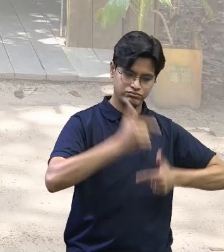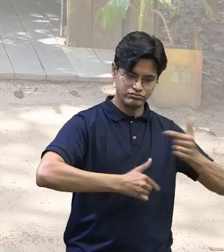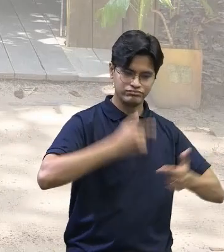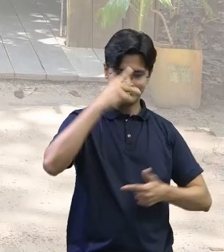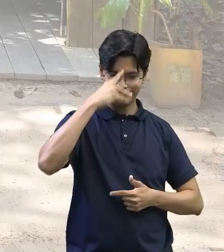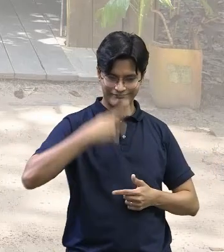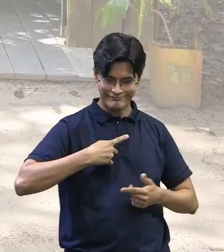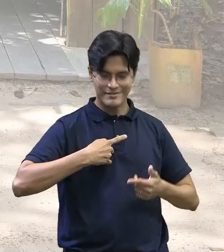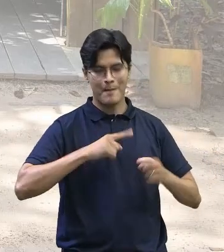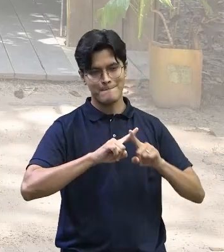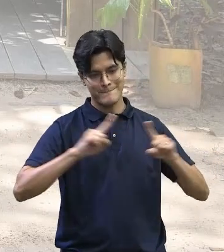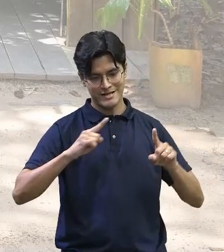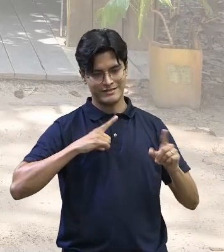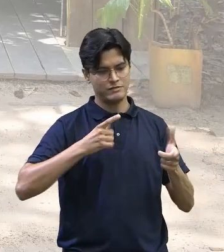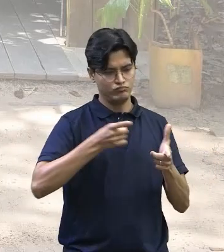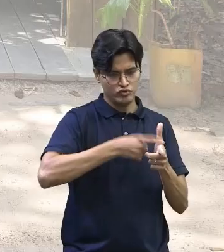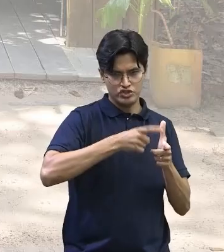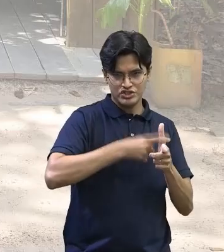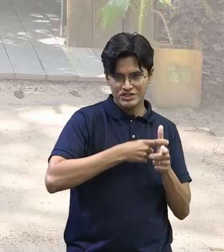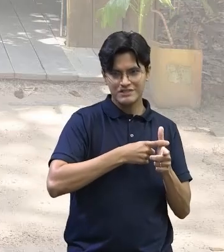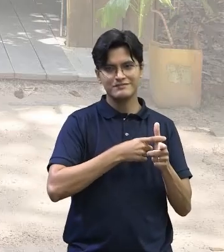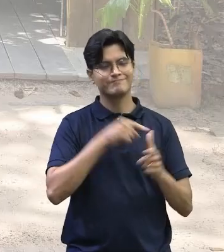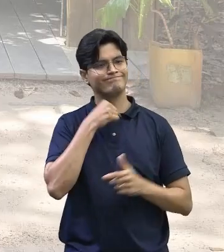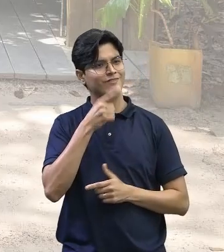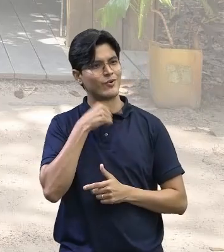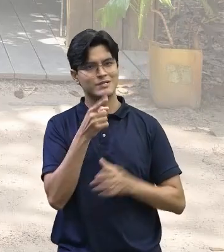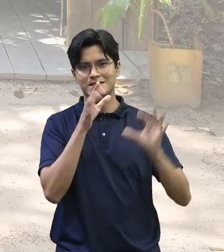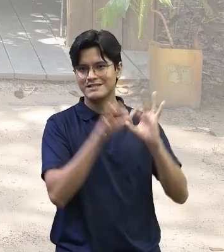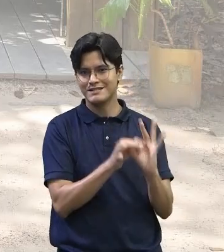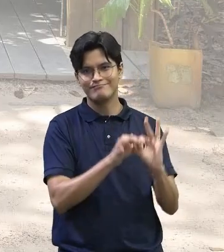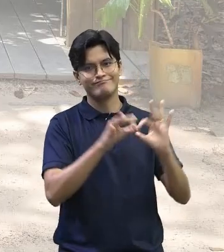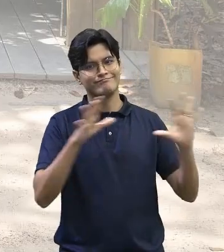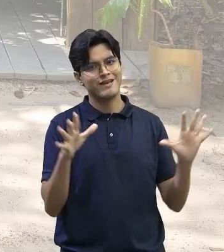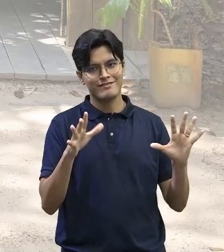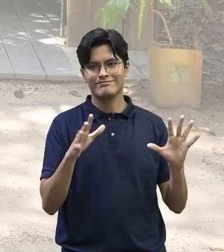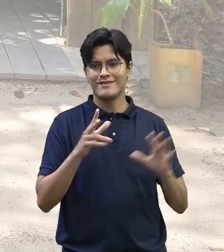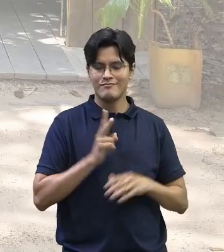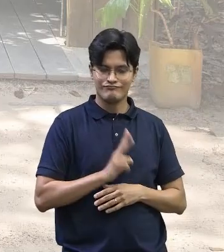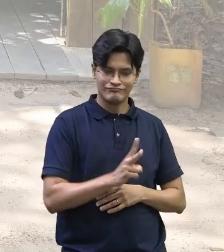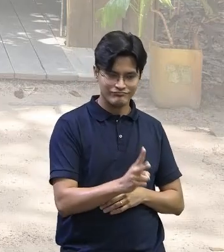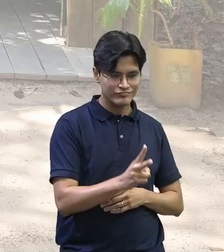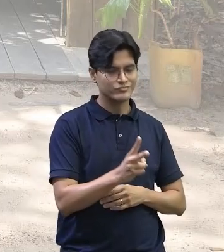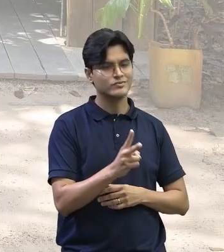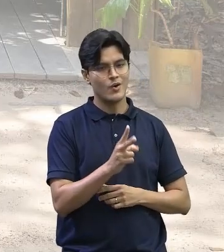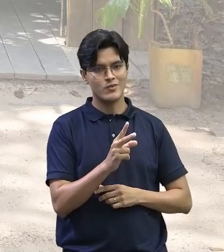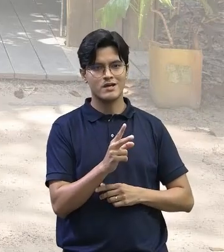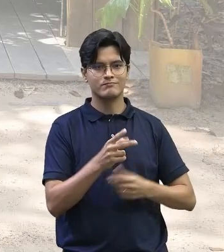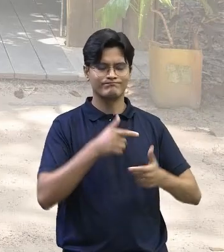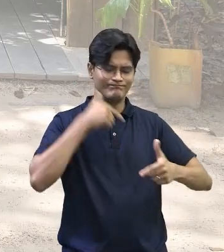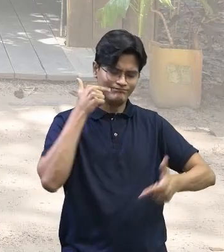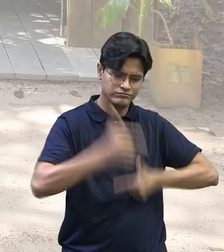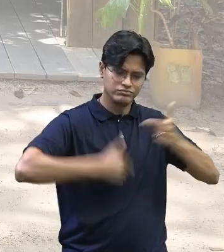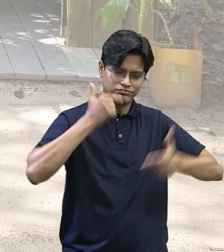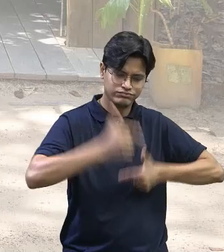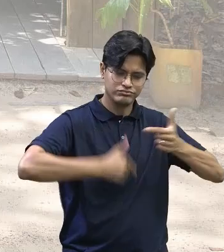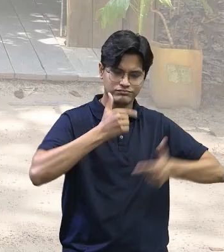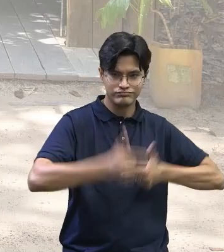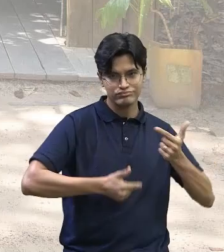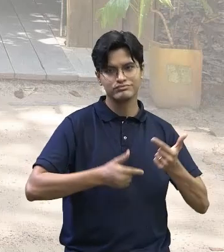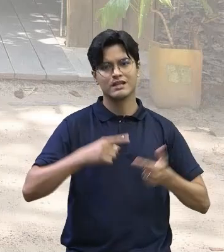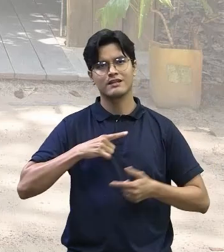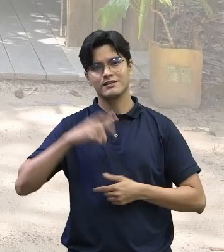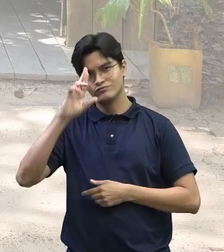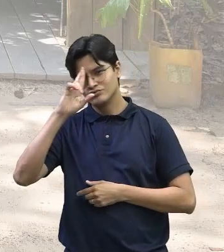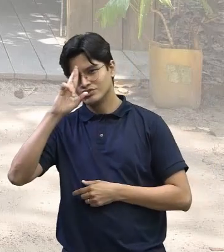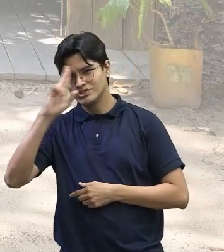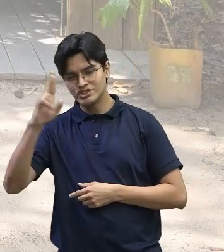vez mais, não conseguindo libertar-se da exploração do seu patrão. Mas vamos conhecer então como é que